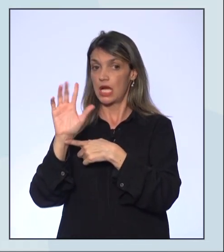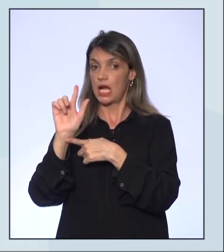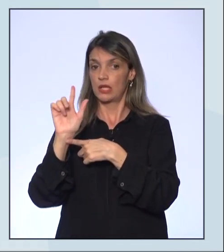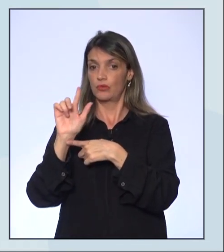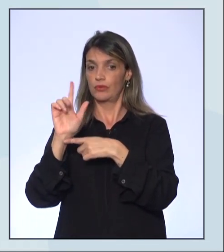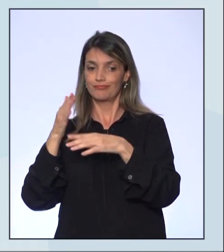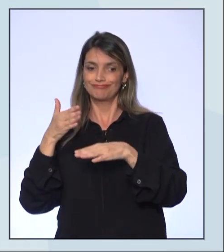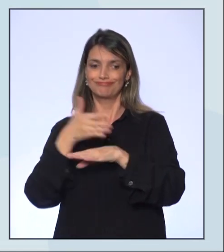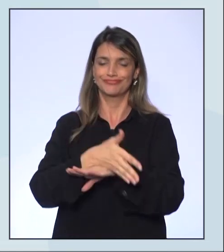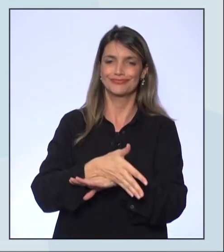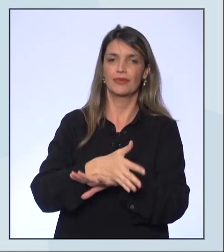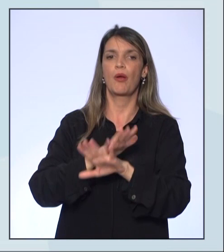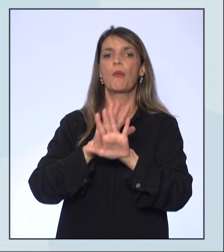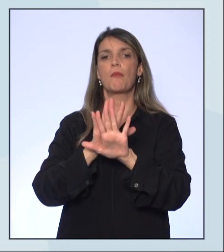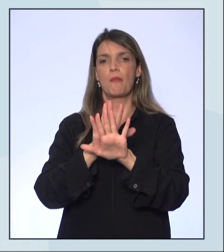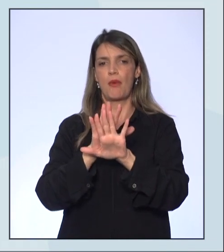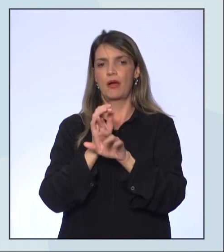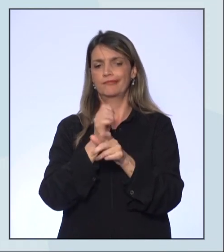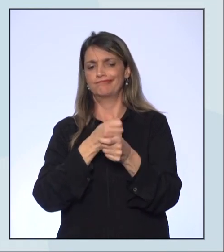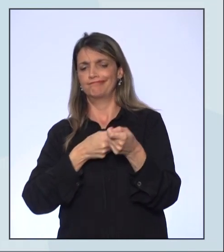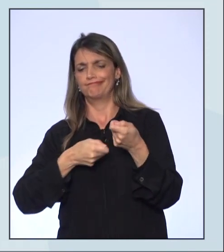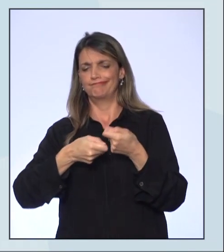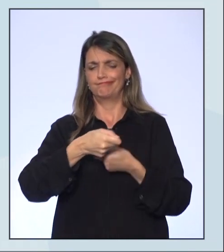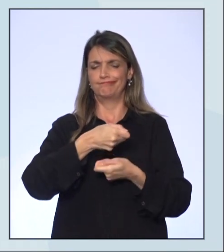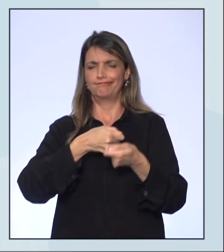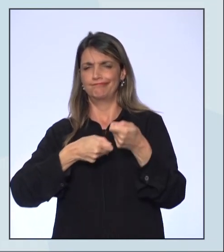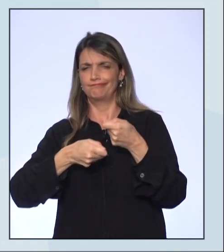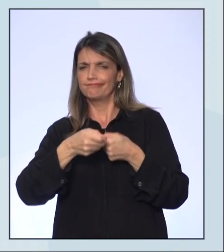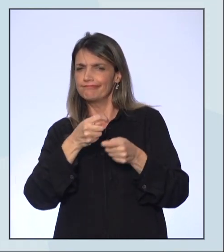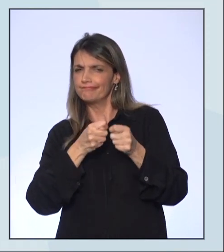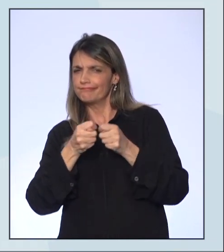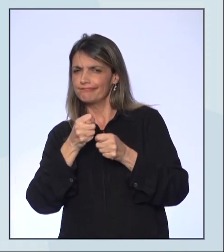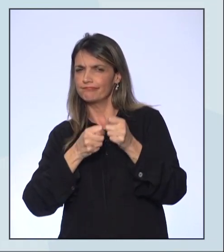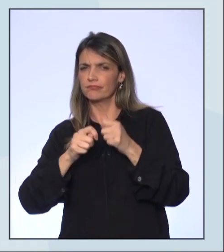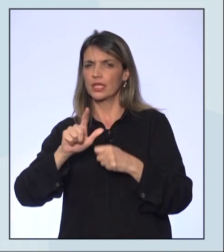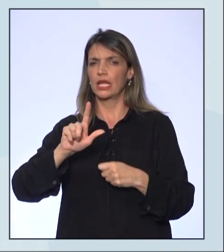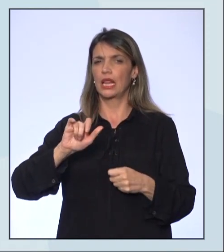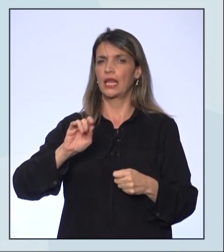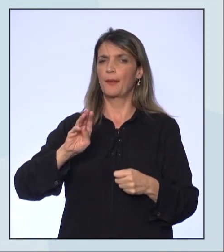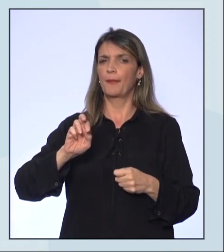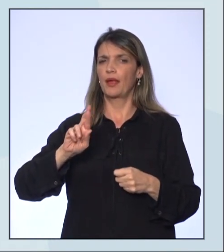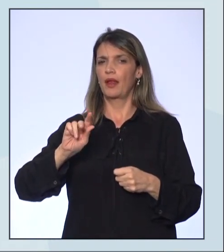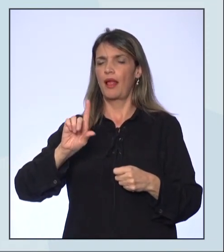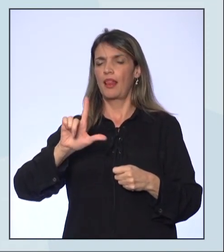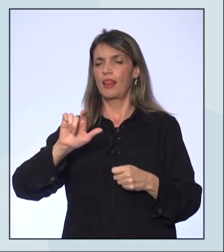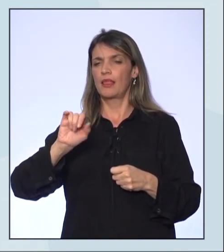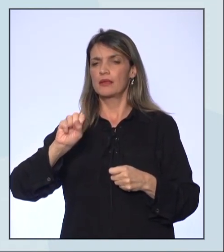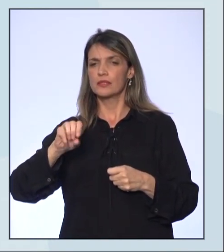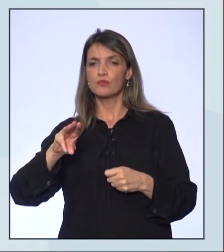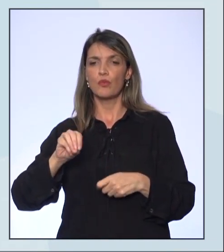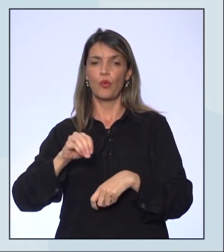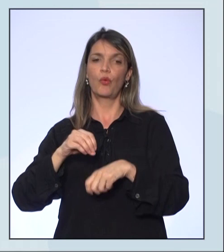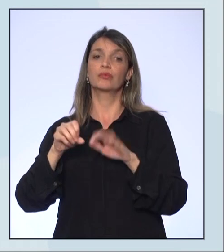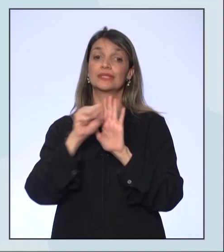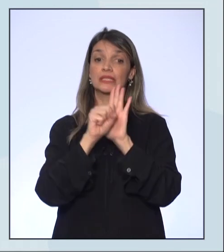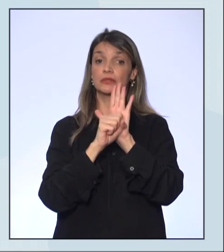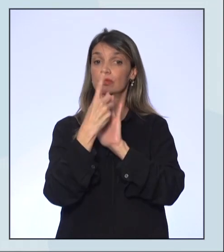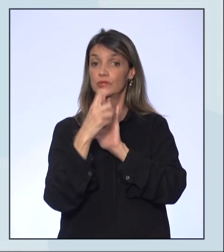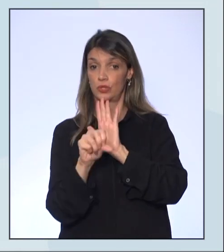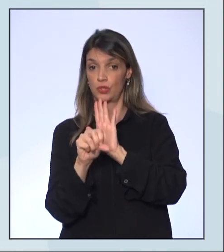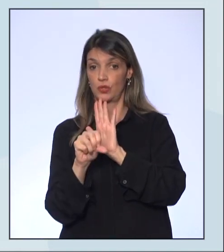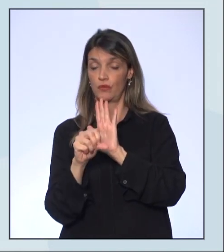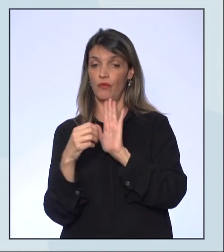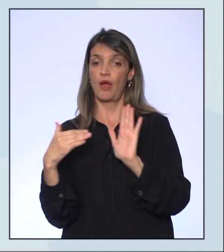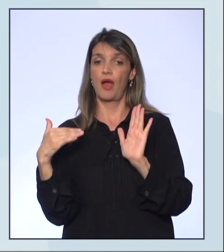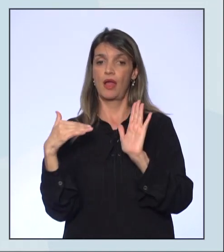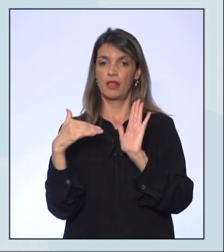né? Então o diferencial do liberalismo, né, que aparece muito aí no século XIX e vai até a quebra